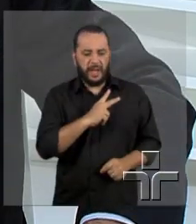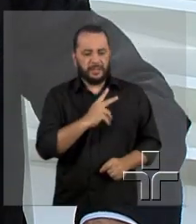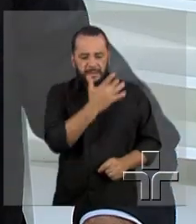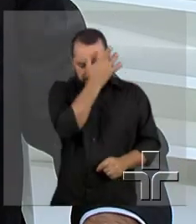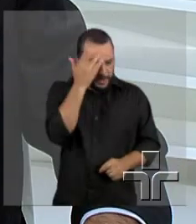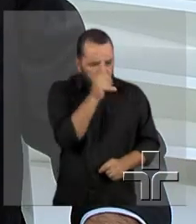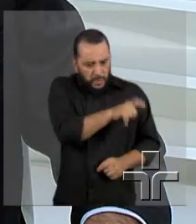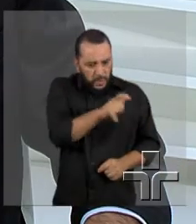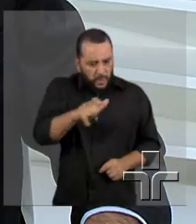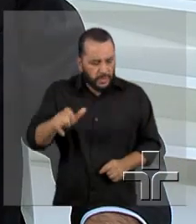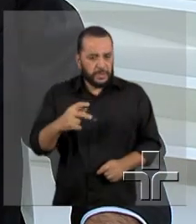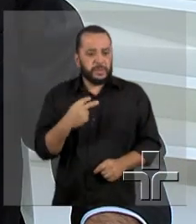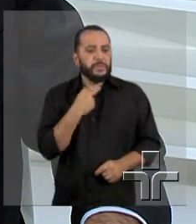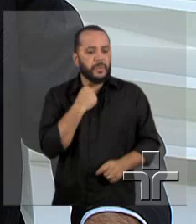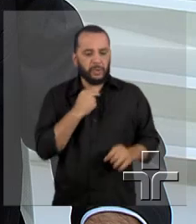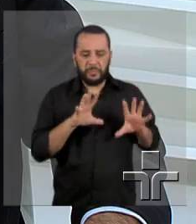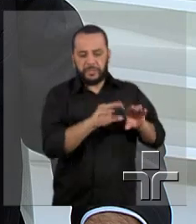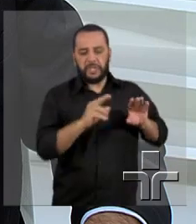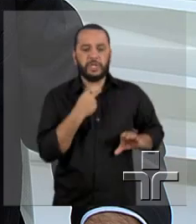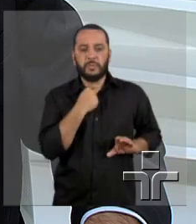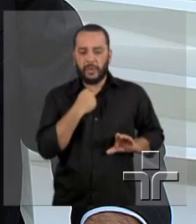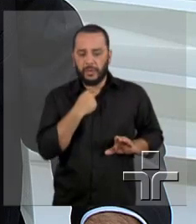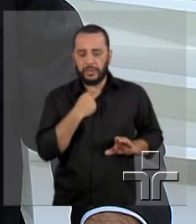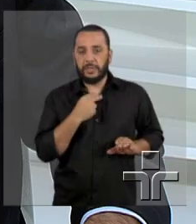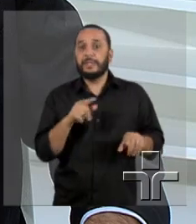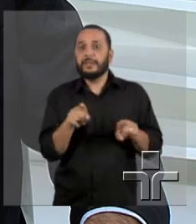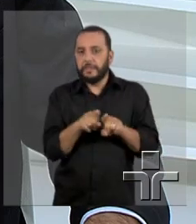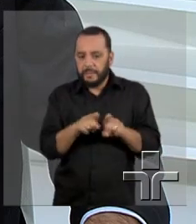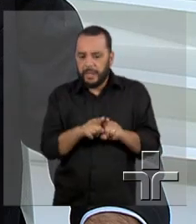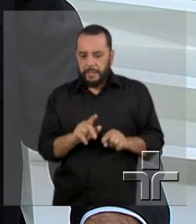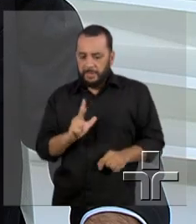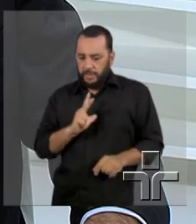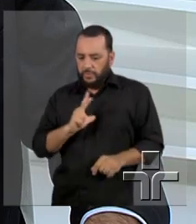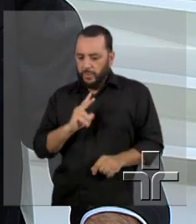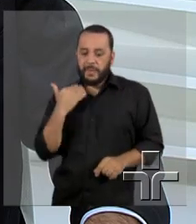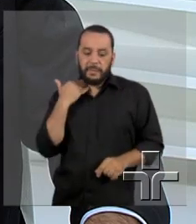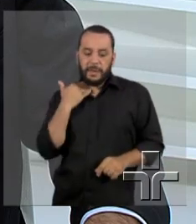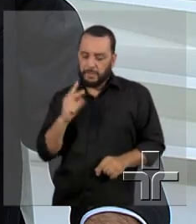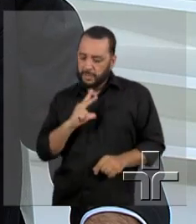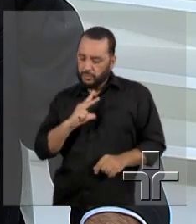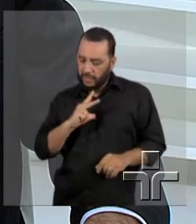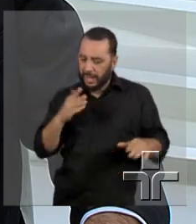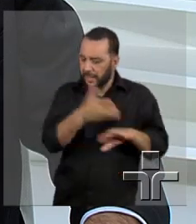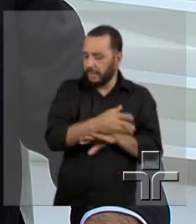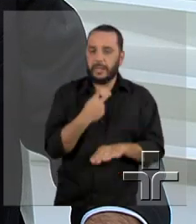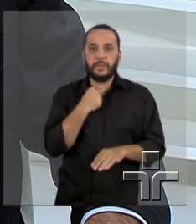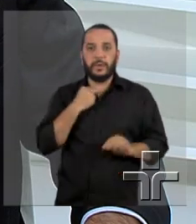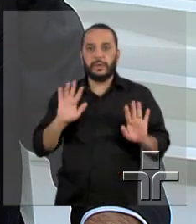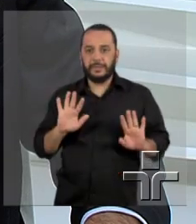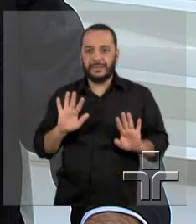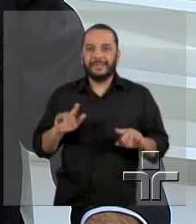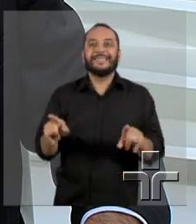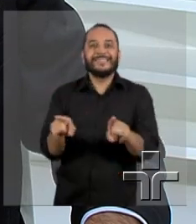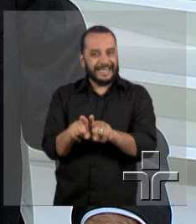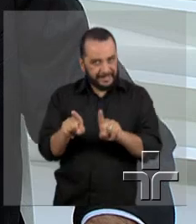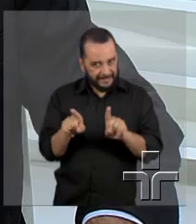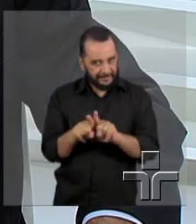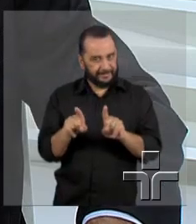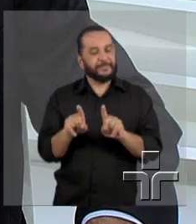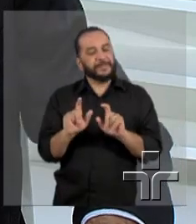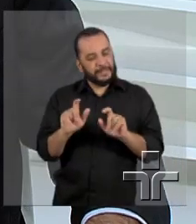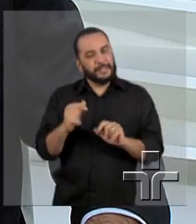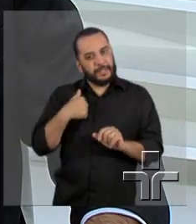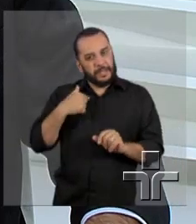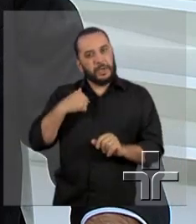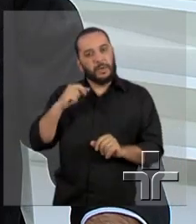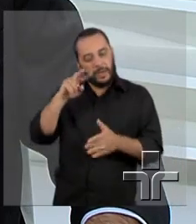pessoas, o sigilo bancário. Como também inclui, pelo que eu li dele e